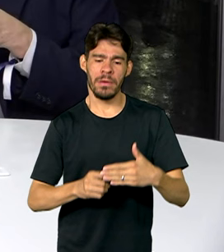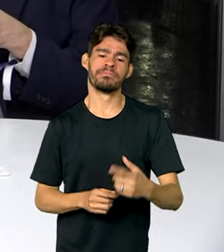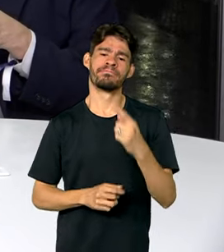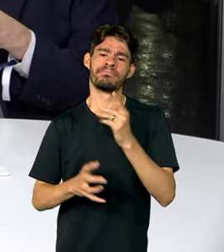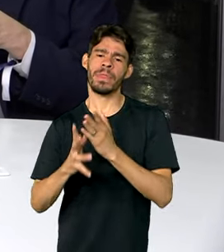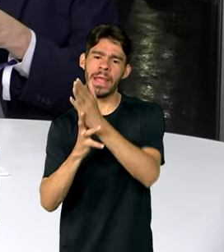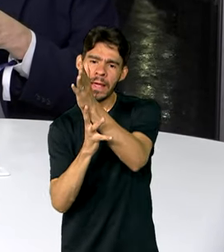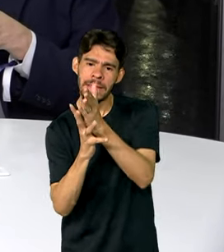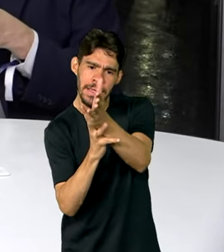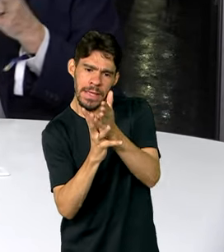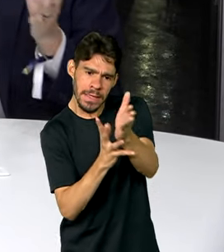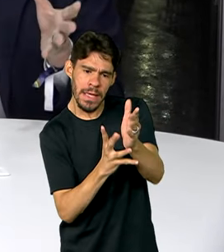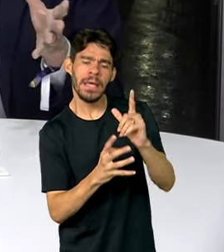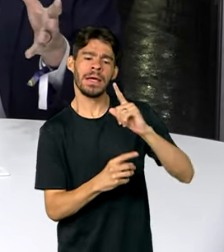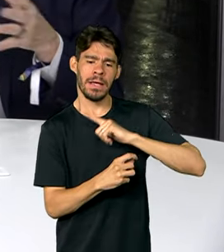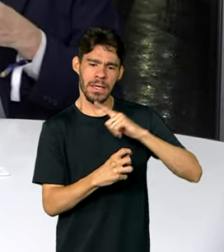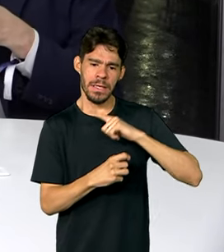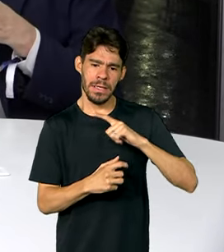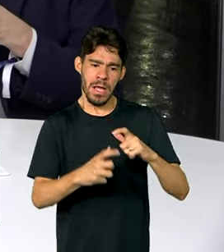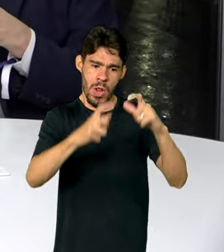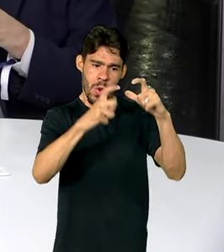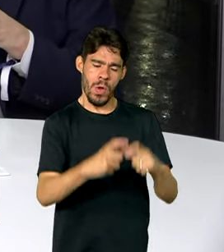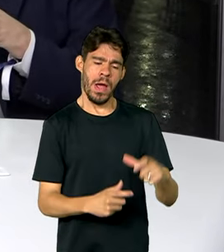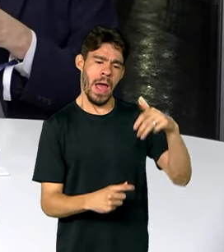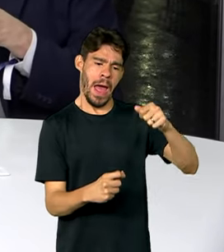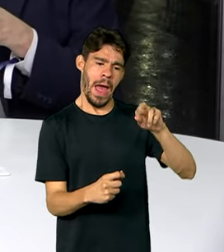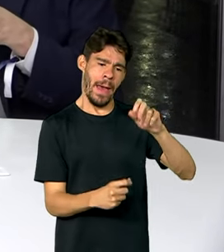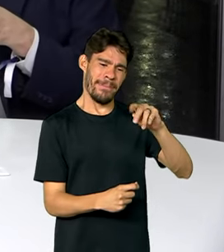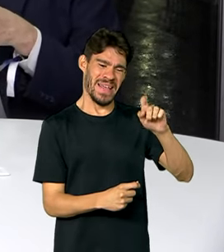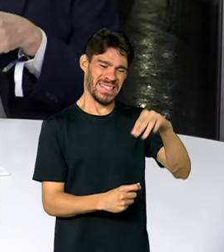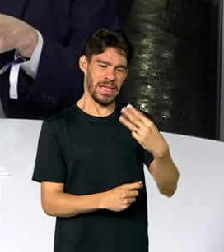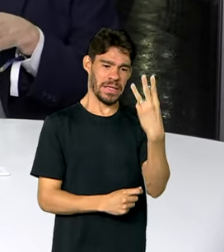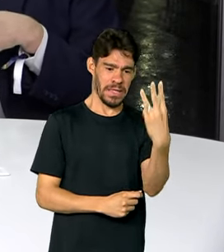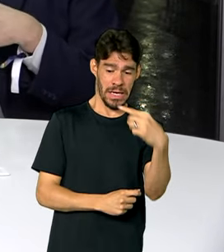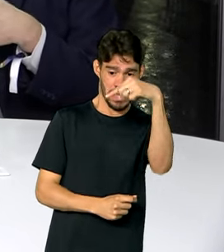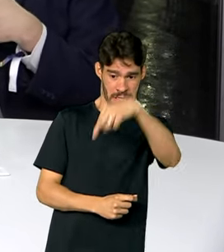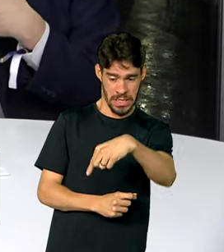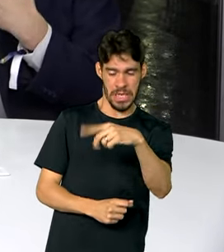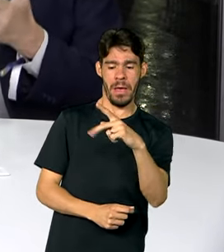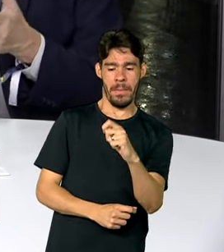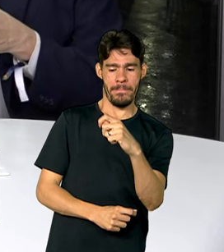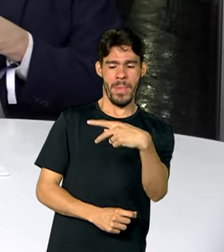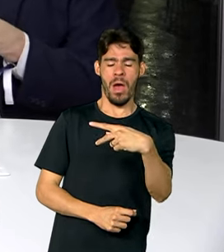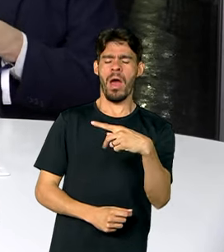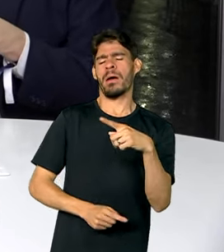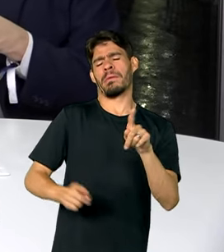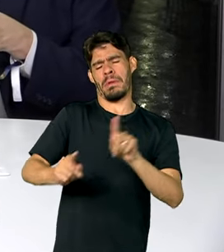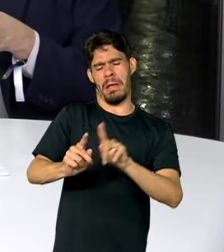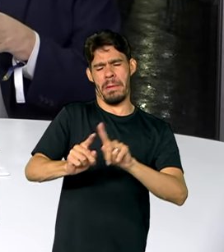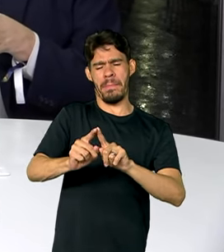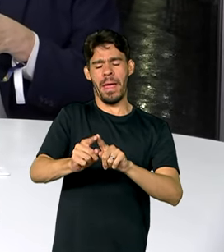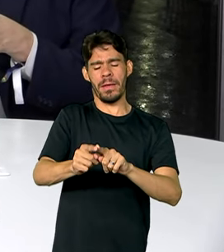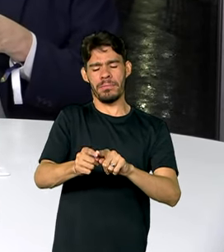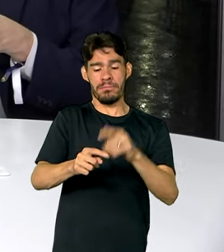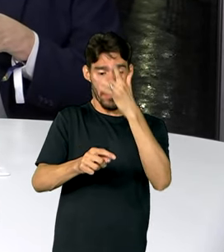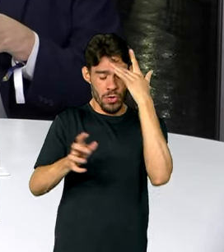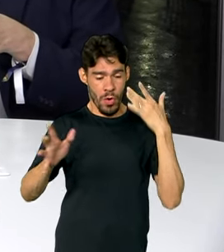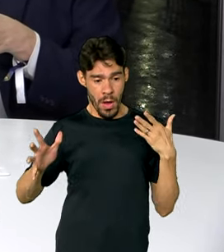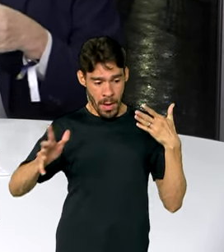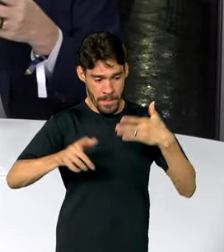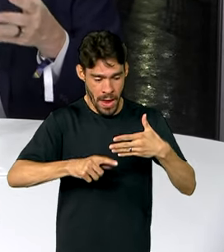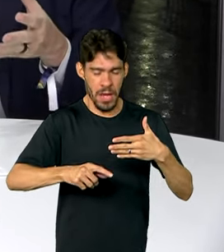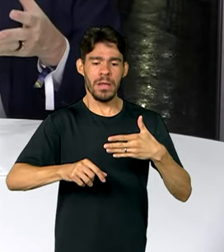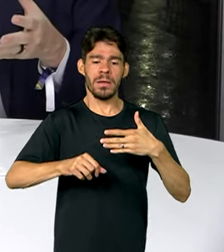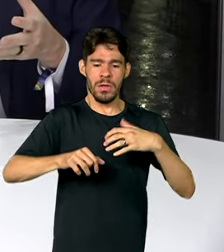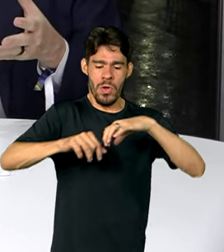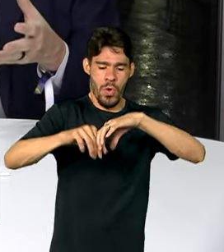desses eixos. Vão acontecer no Armazém 3 e aqui no COBRA, e em seguida os participantes desses seminários vão